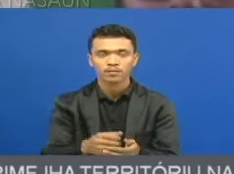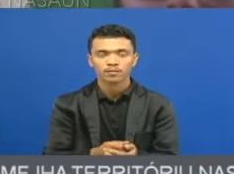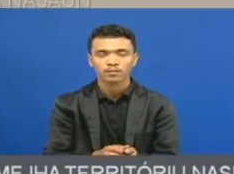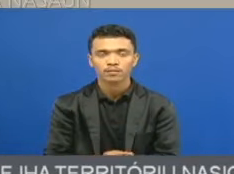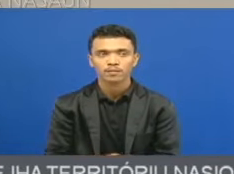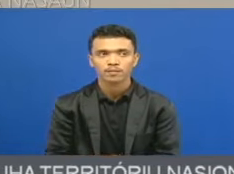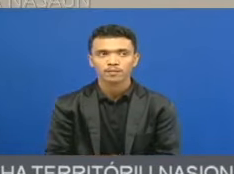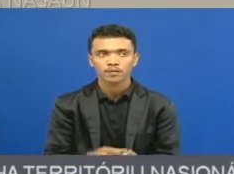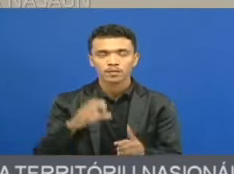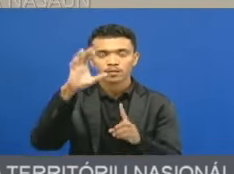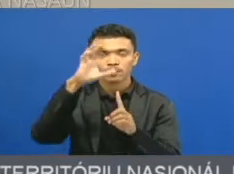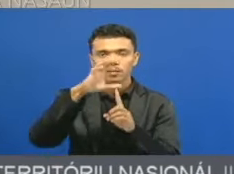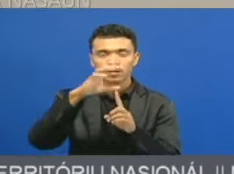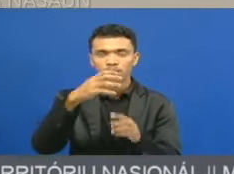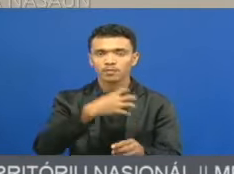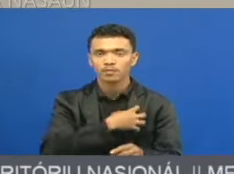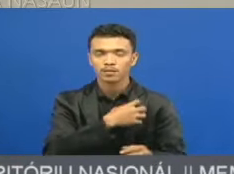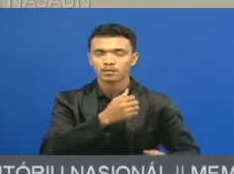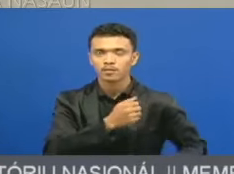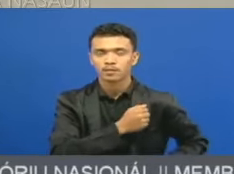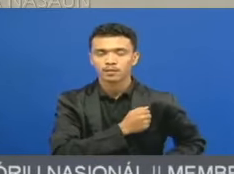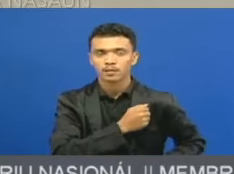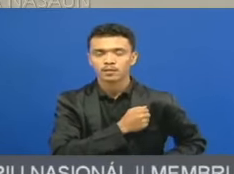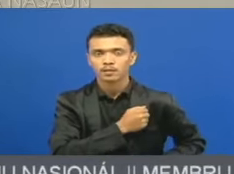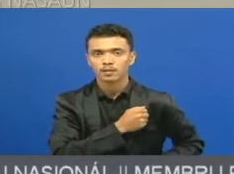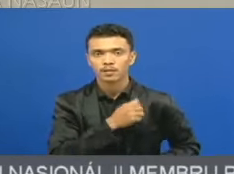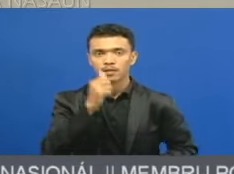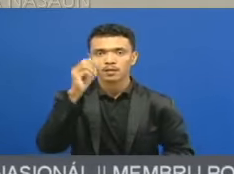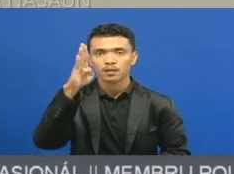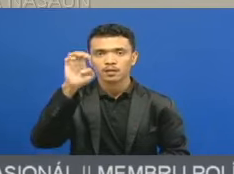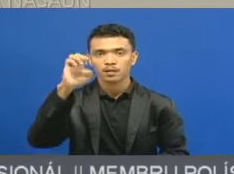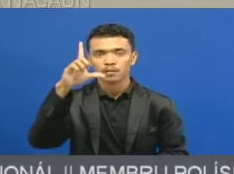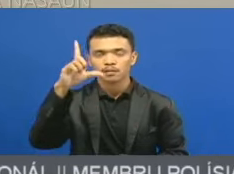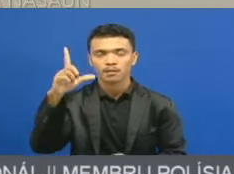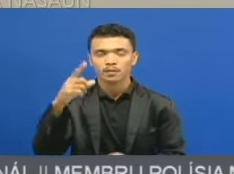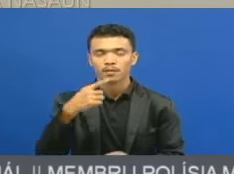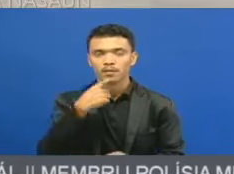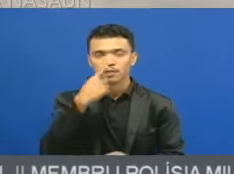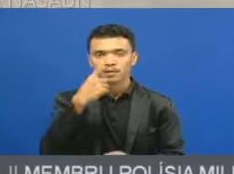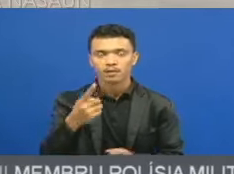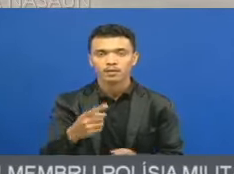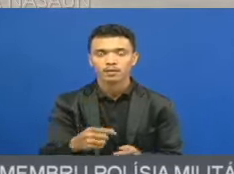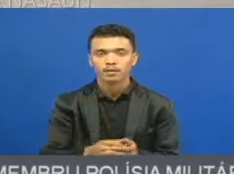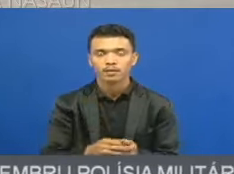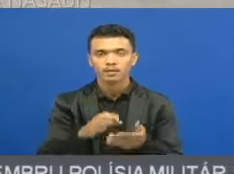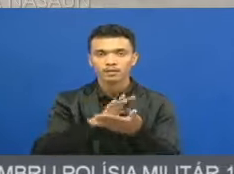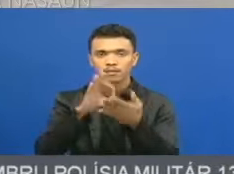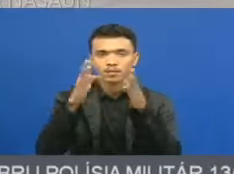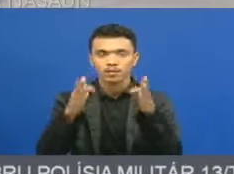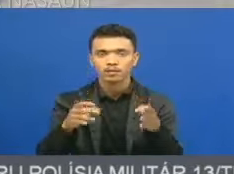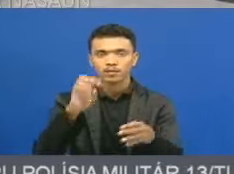ser. Comandante Unidade Polícia Militar, Tenente Coronel Abel da Costa Xavier Niki, afirma, batadores sanulu